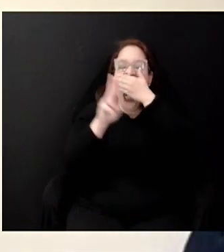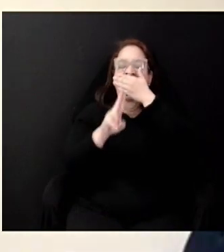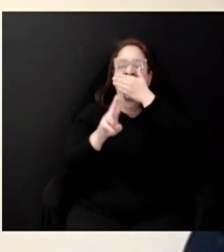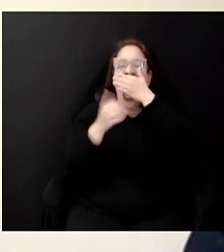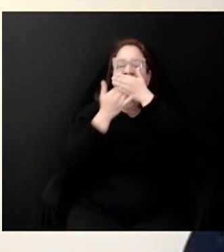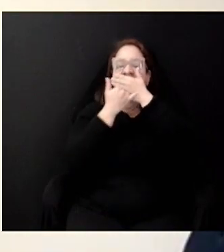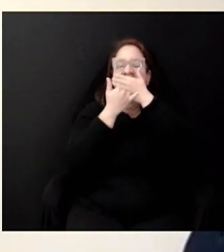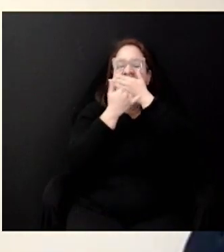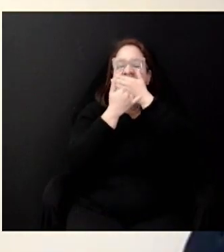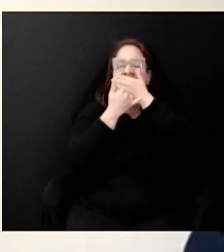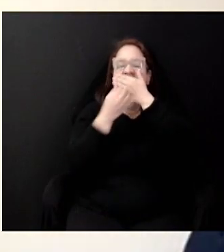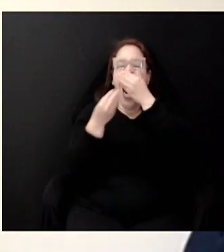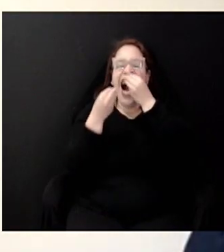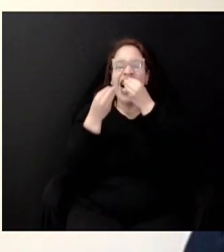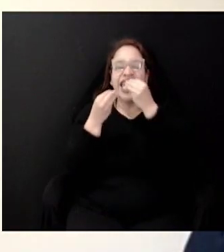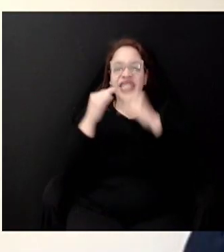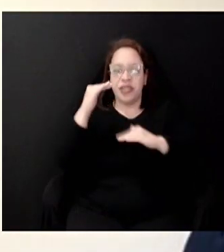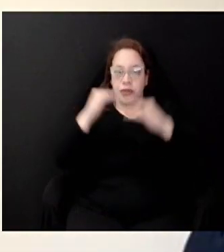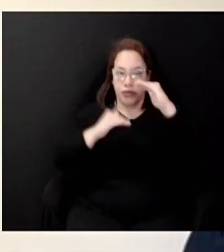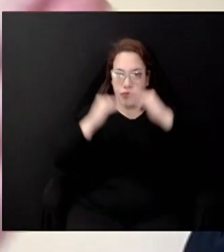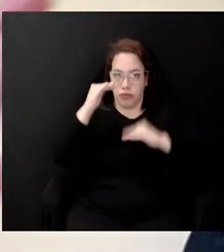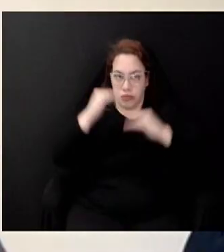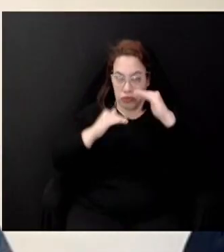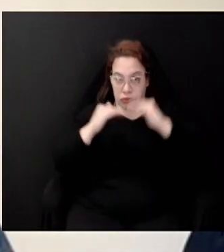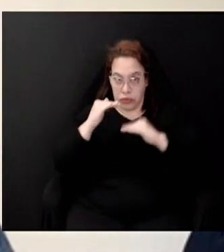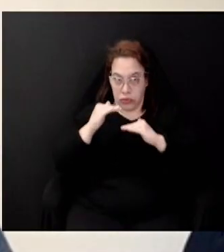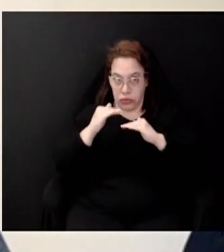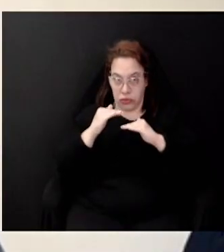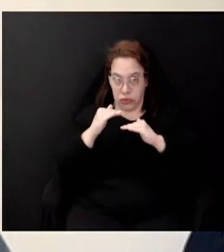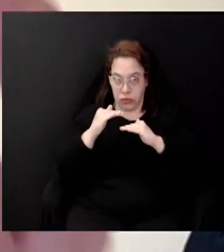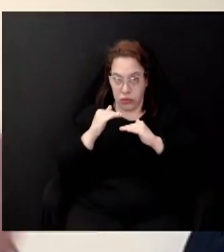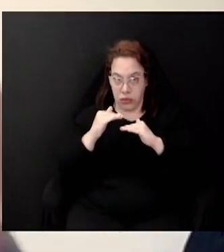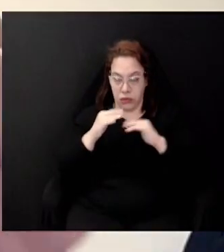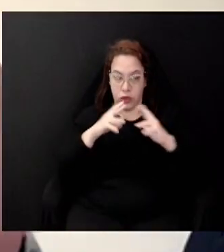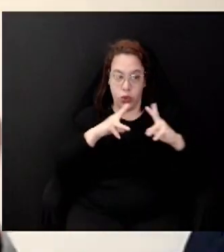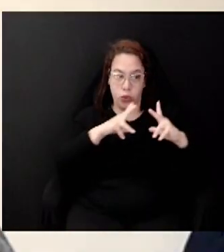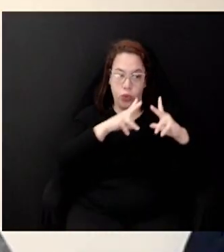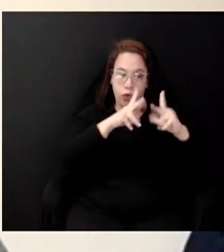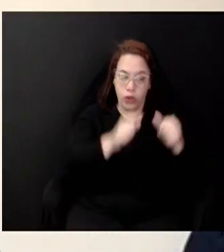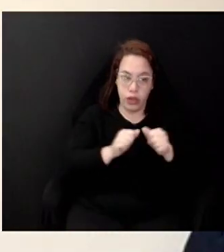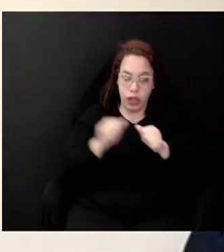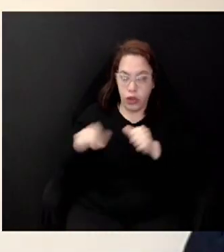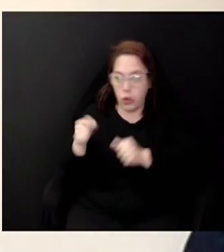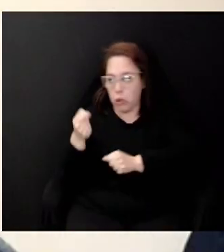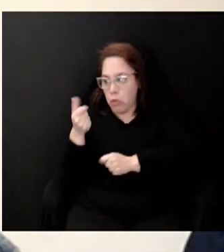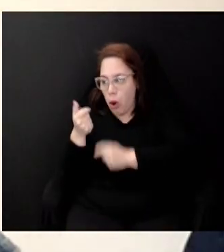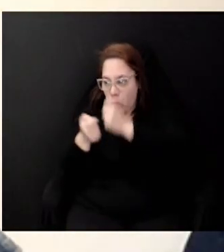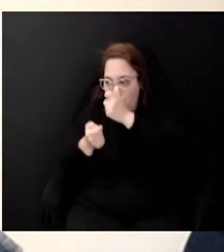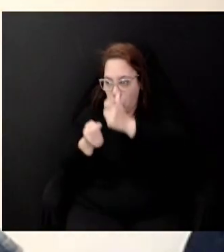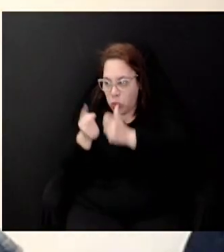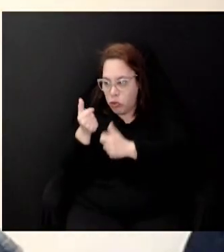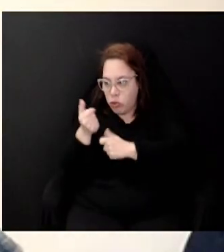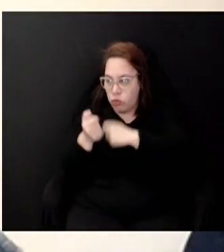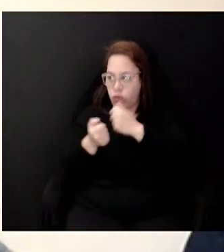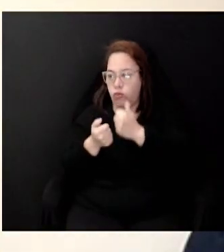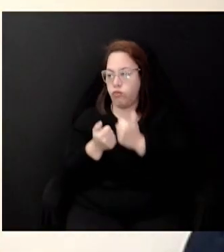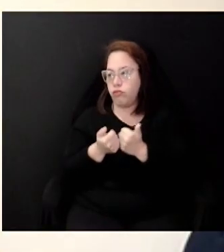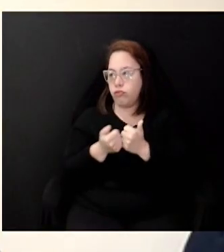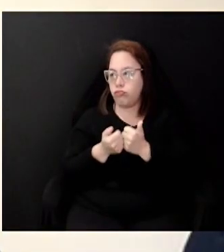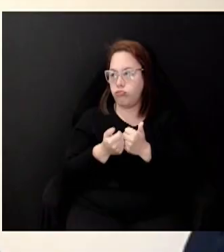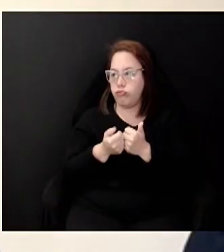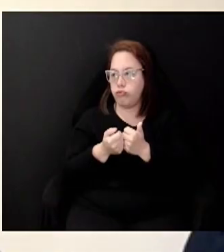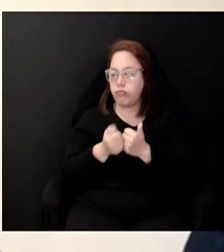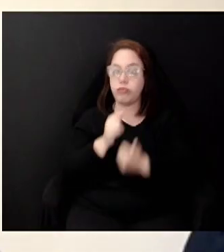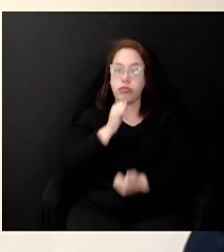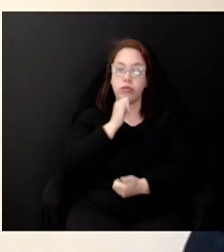como intermédio aí, né? Entre a desconexão total e o excesso. Então, por exemplo,